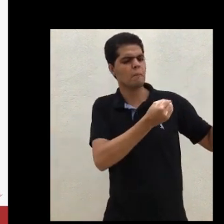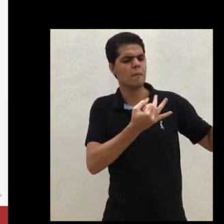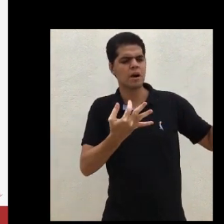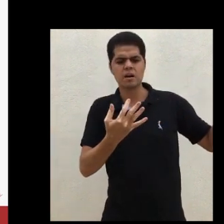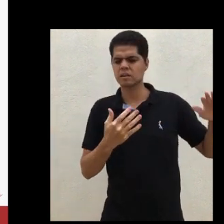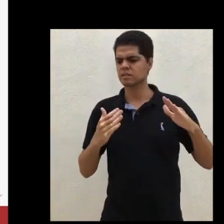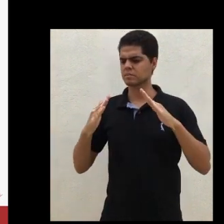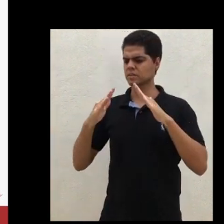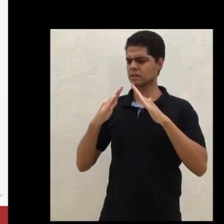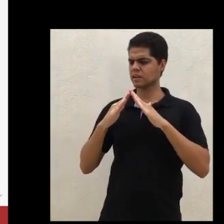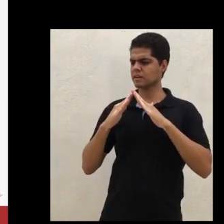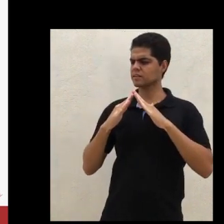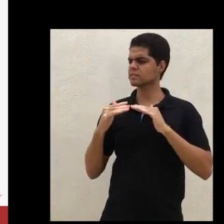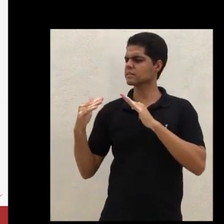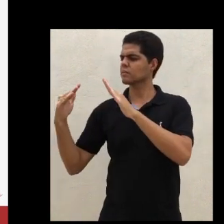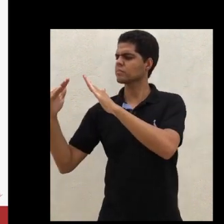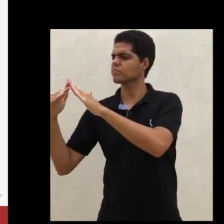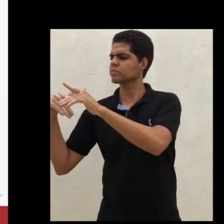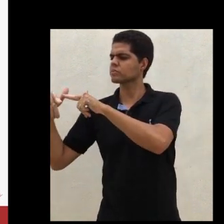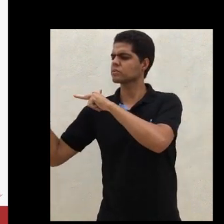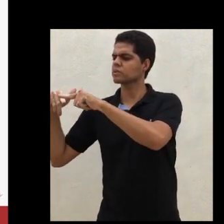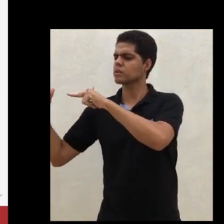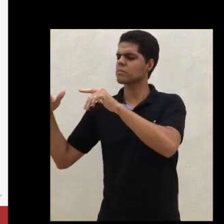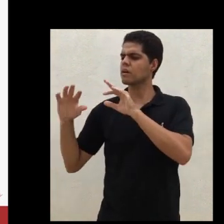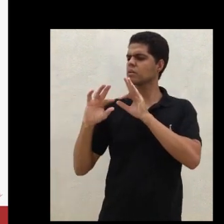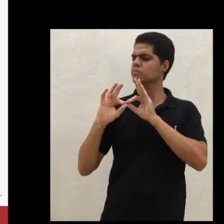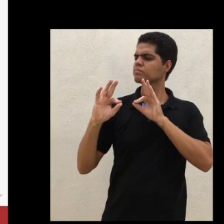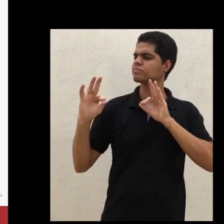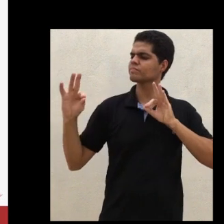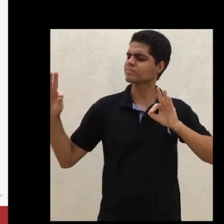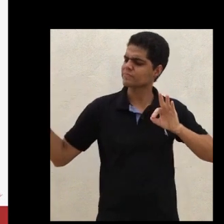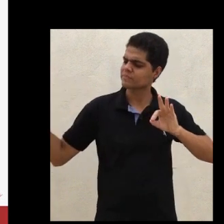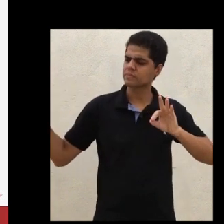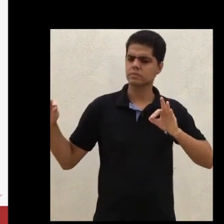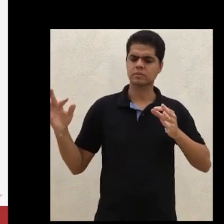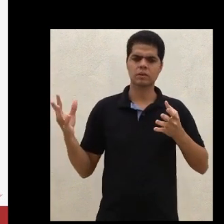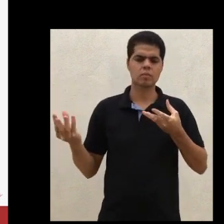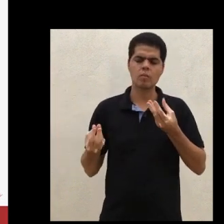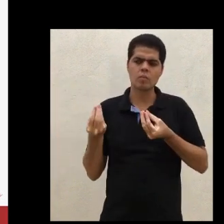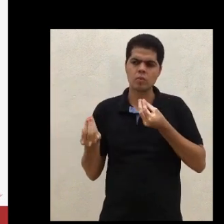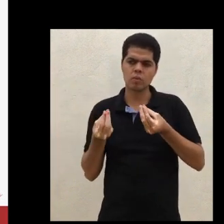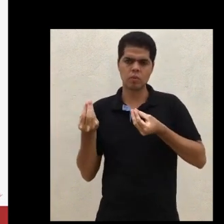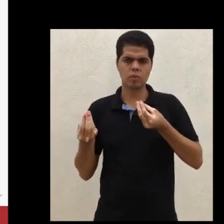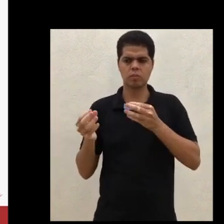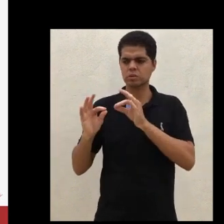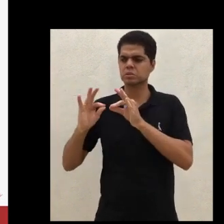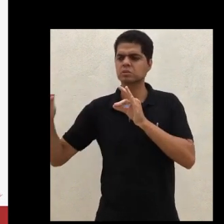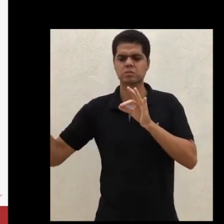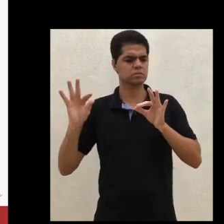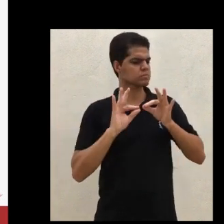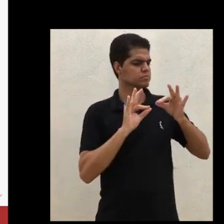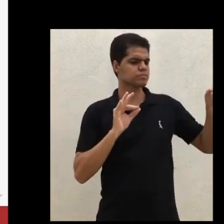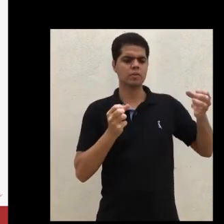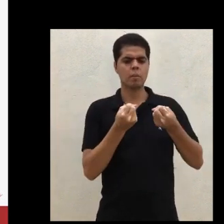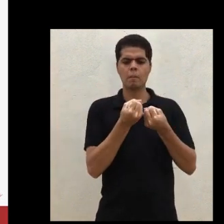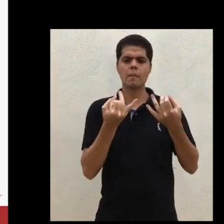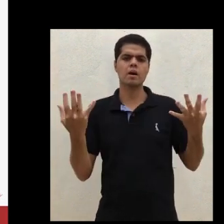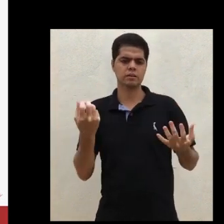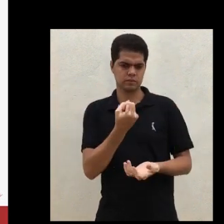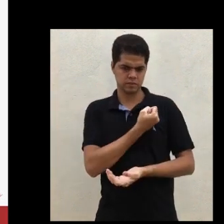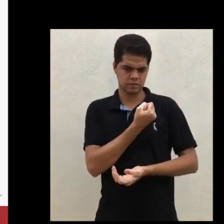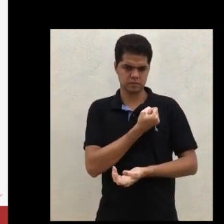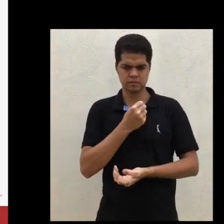casa até o trabalho, eu quero avaliar essa distância. A gente não mede isso em metro ou em centímetros,